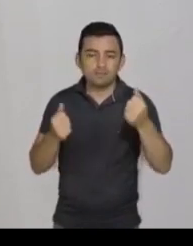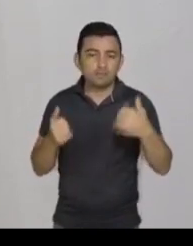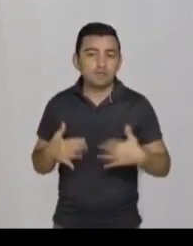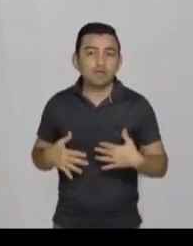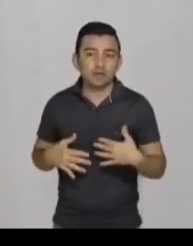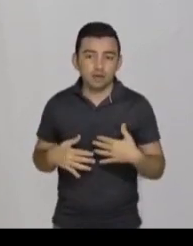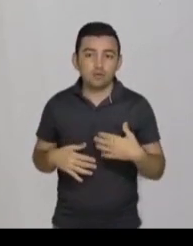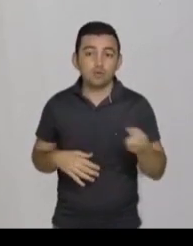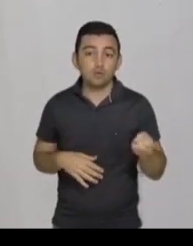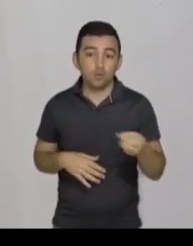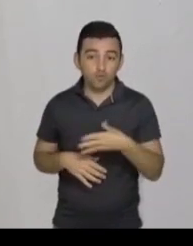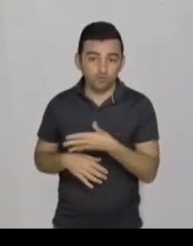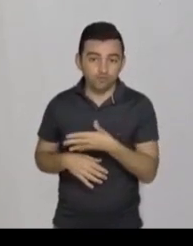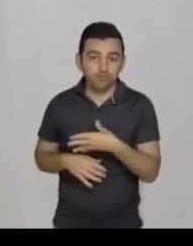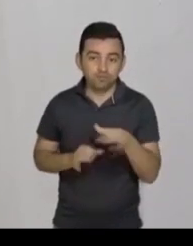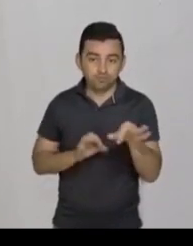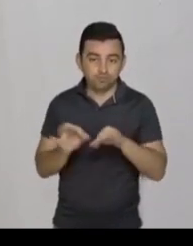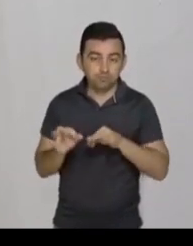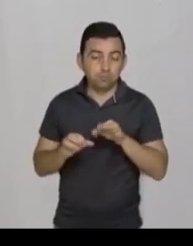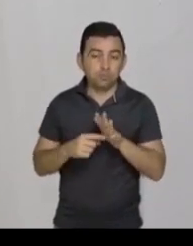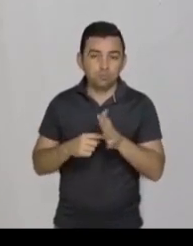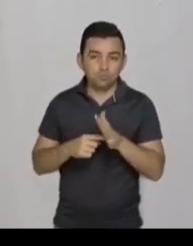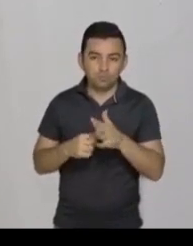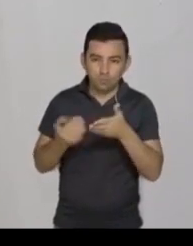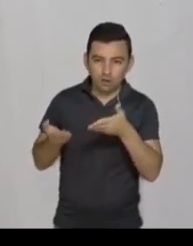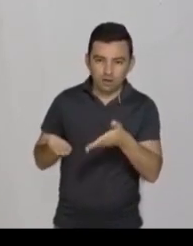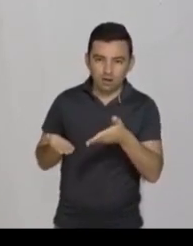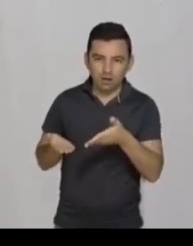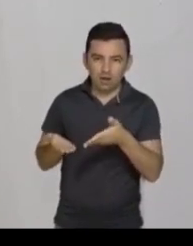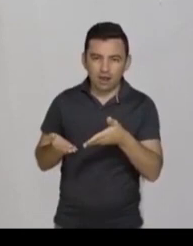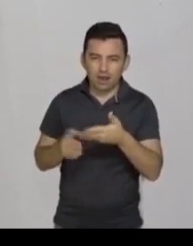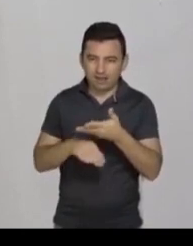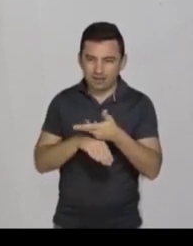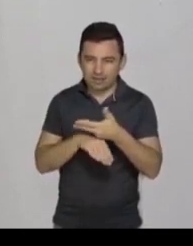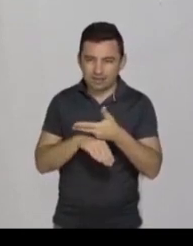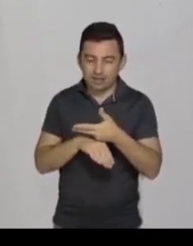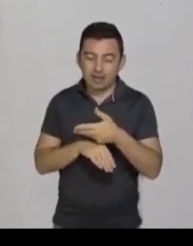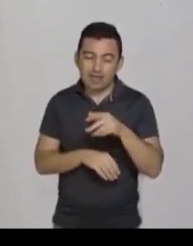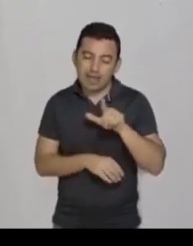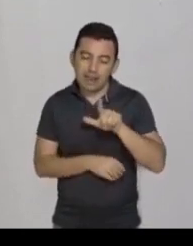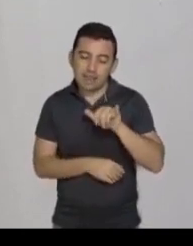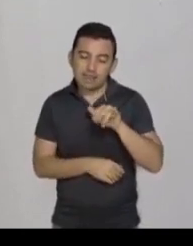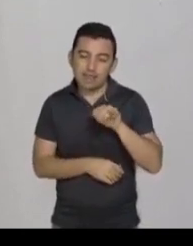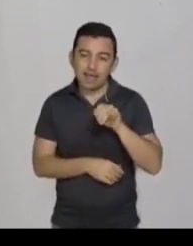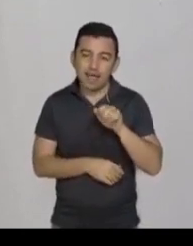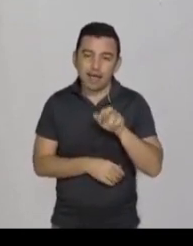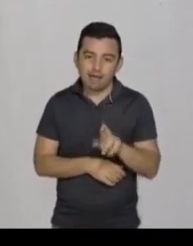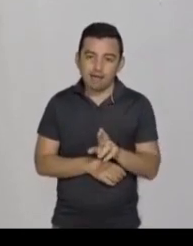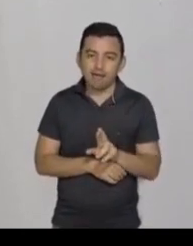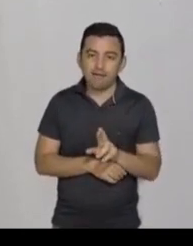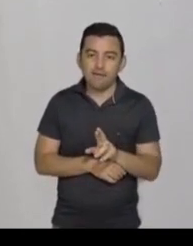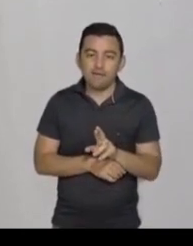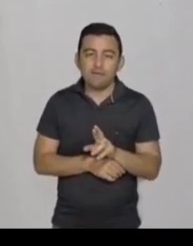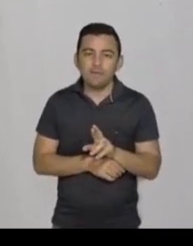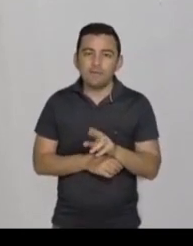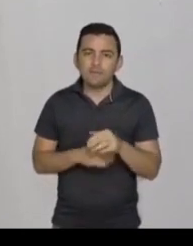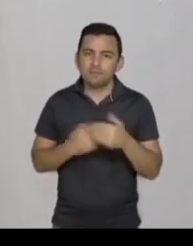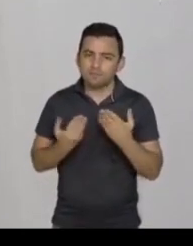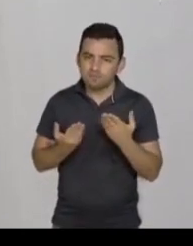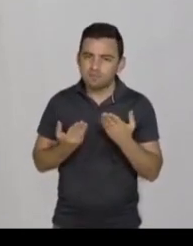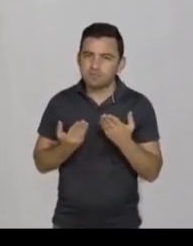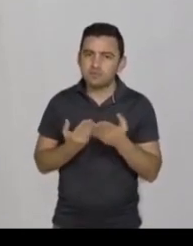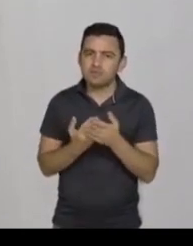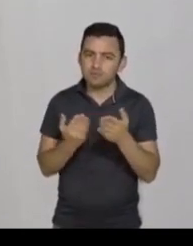de um aparelho um acelerador linear e foi vocês imagino